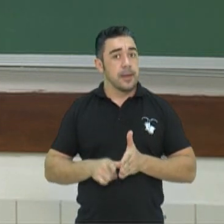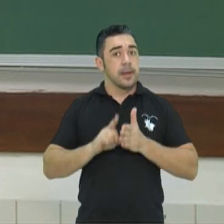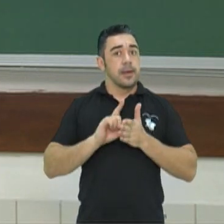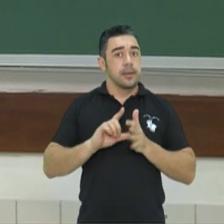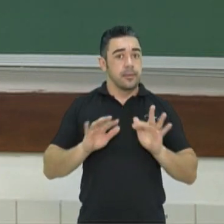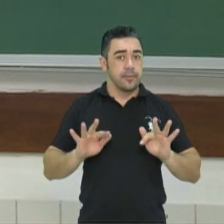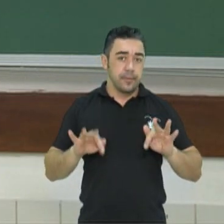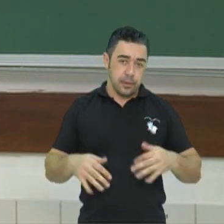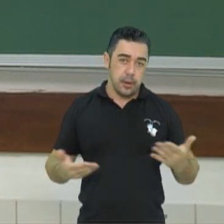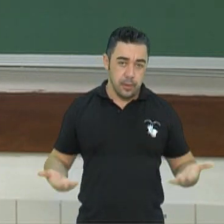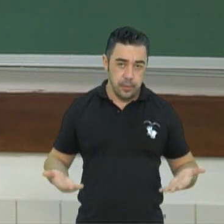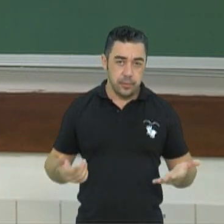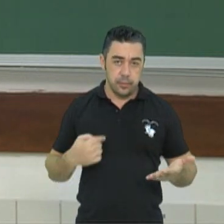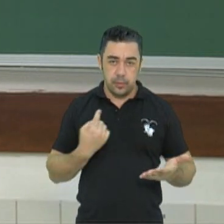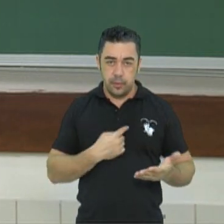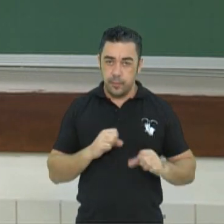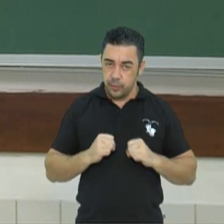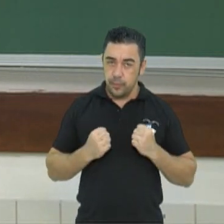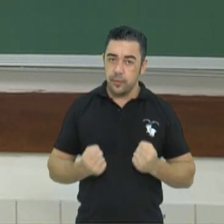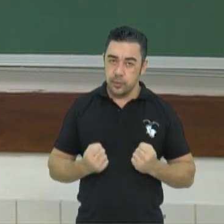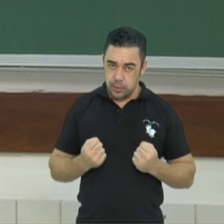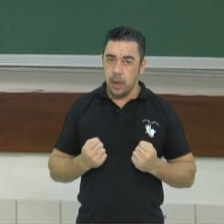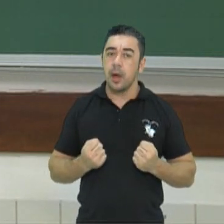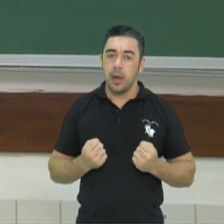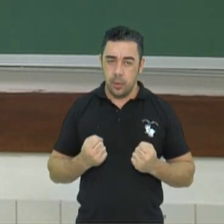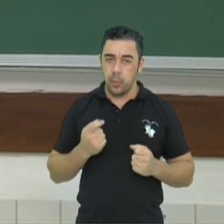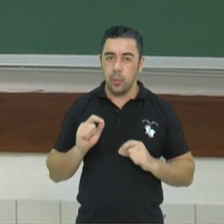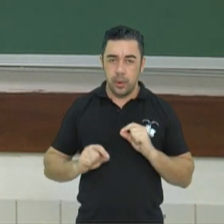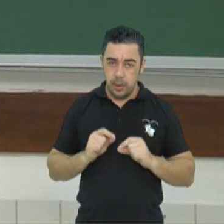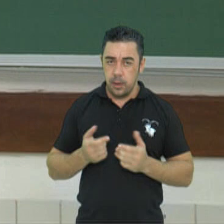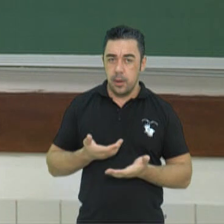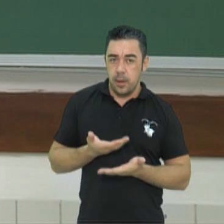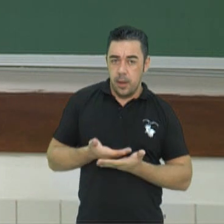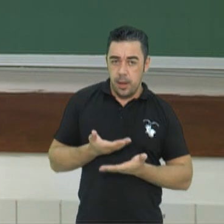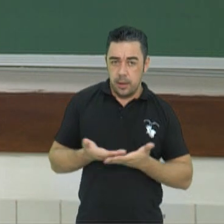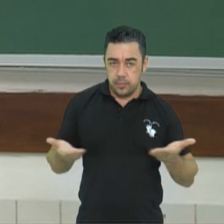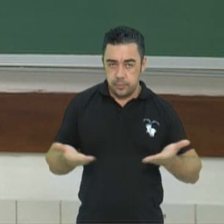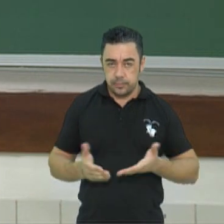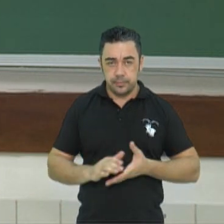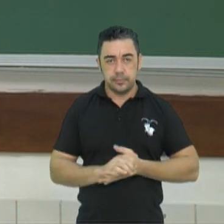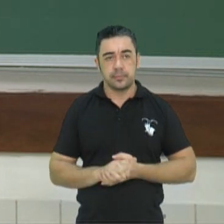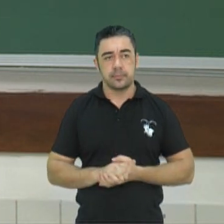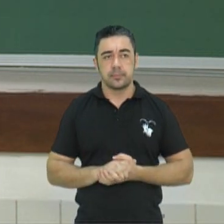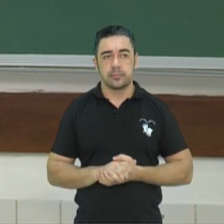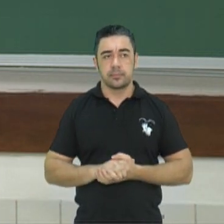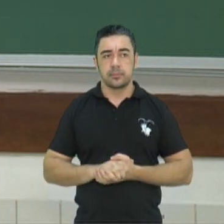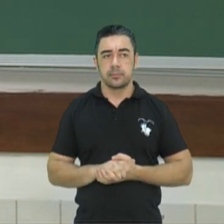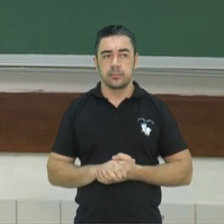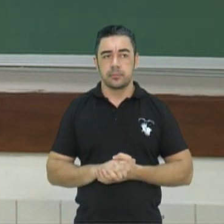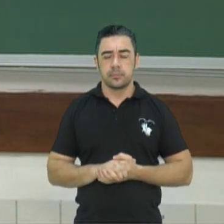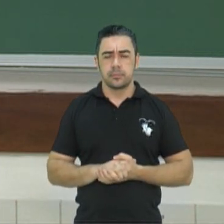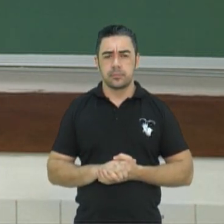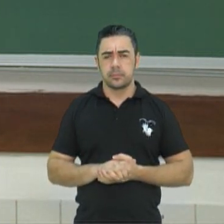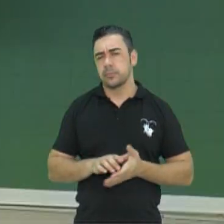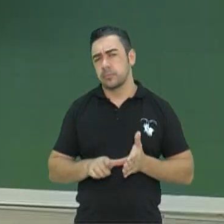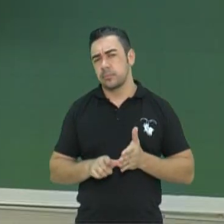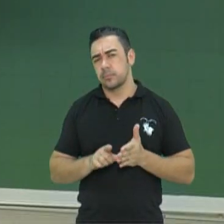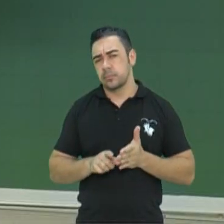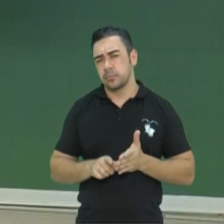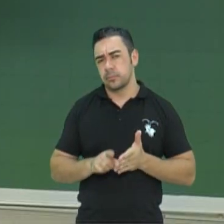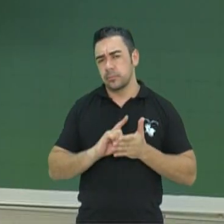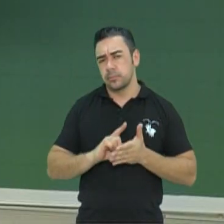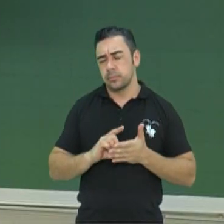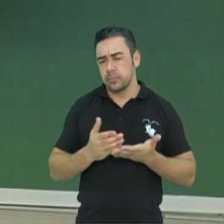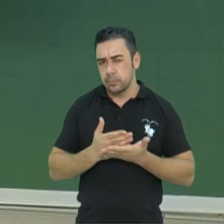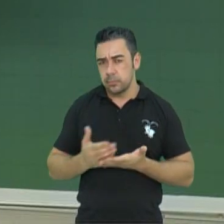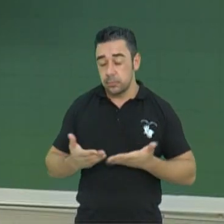chegarmos no final, vamos nos esforçar mais um pouquinho com a nossa classe de hoje. Pero antes de empezar com a classe de